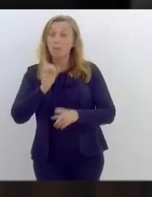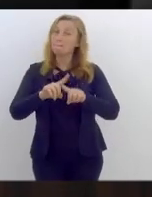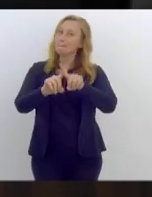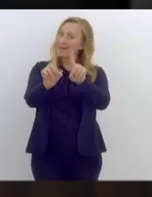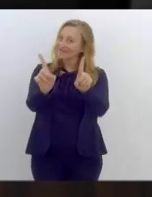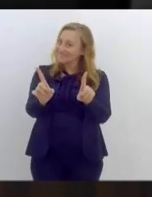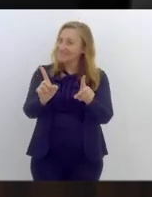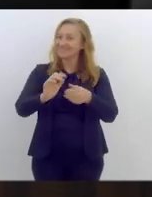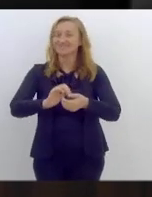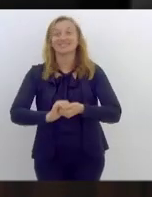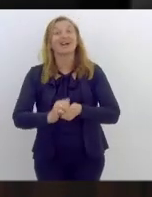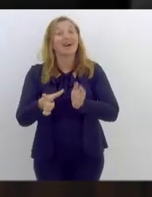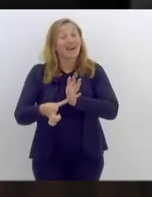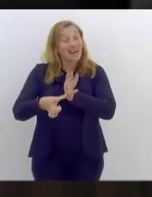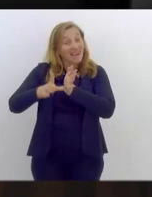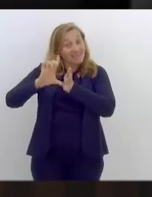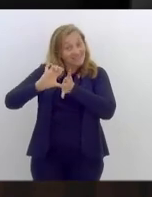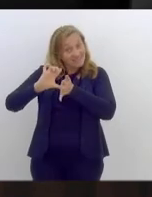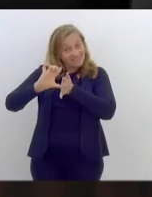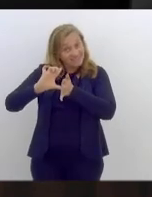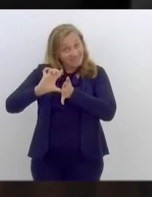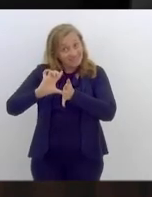Mas... antes de nós